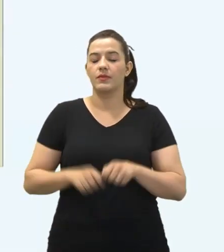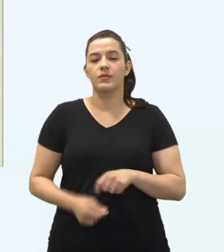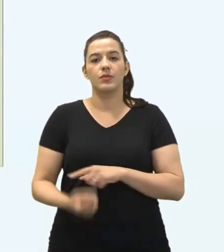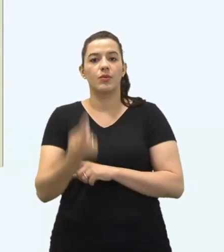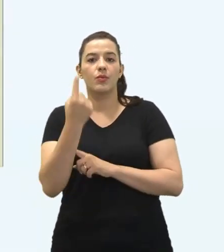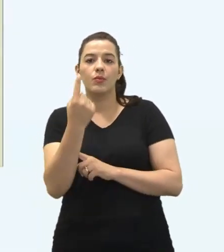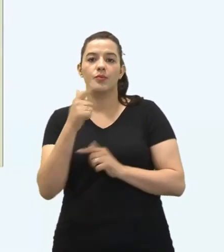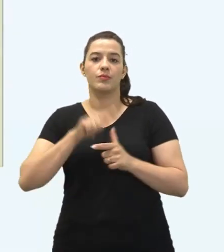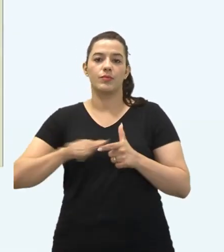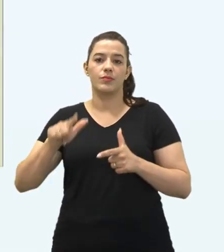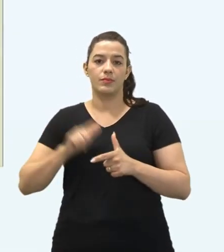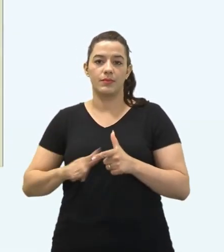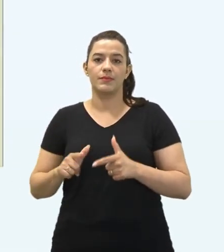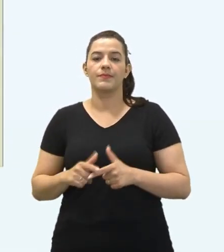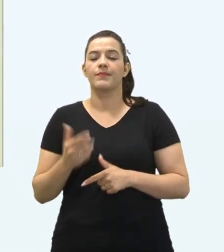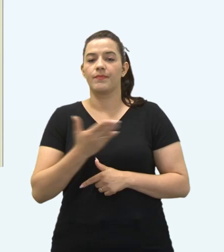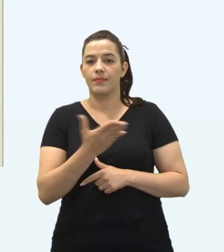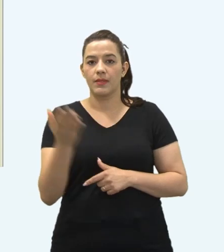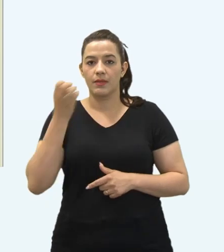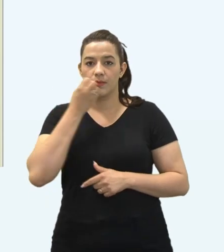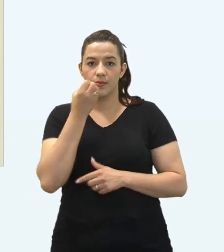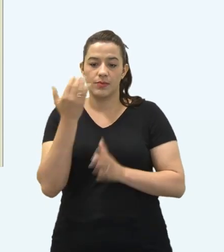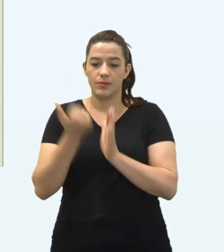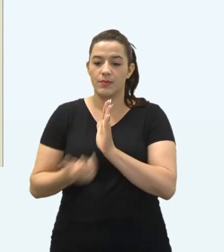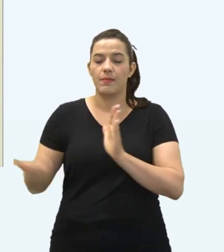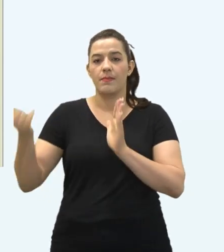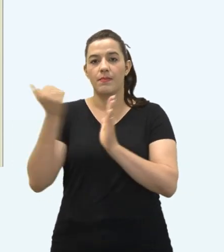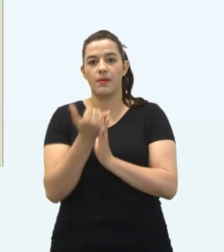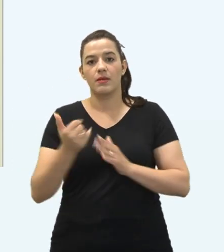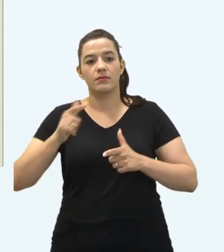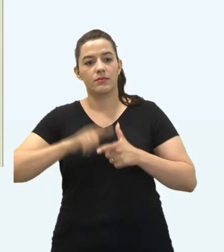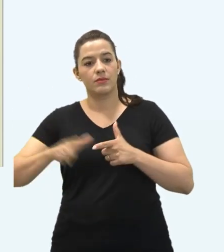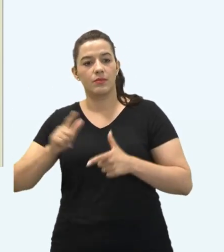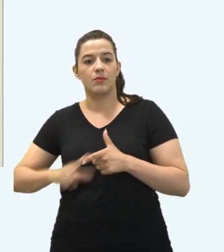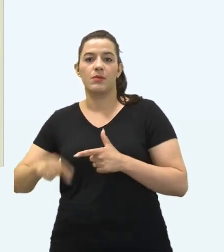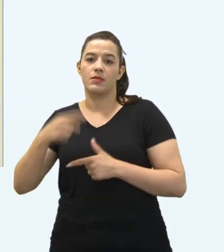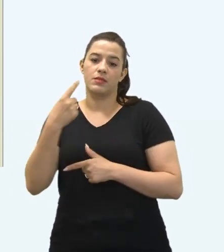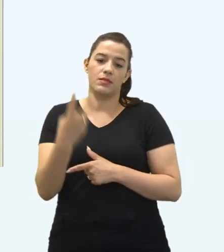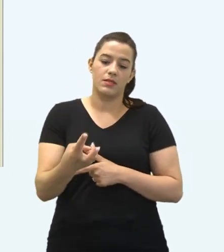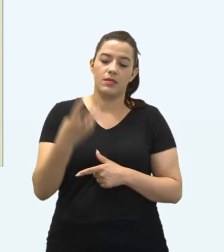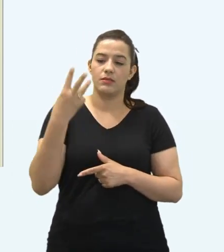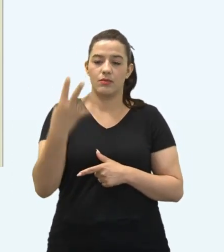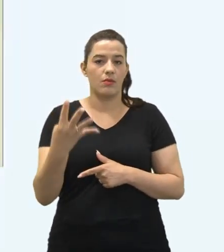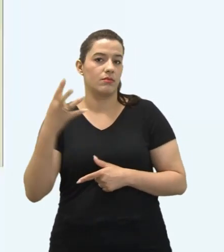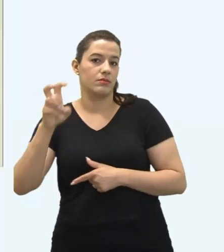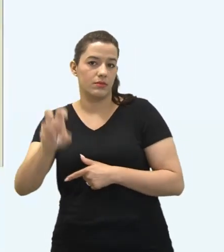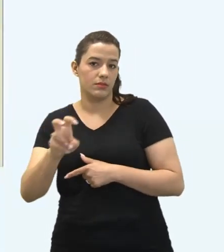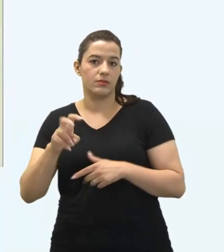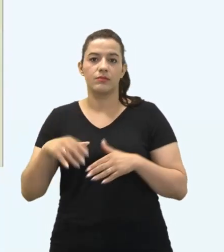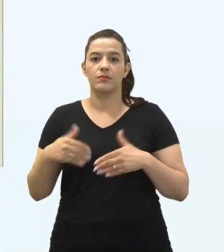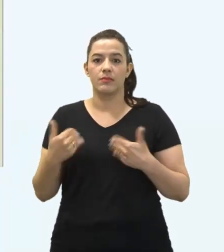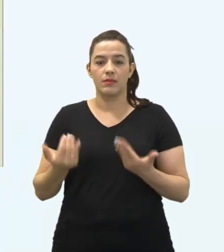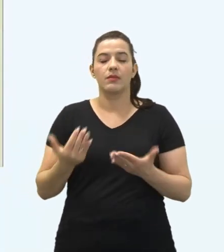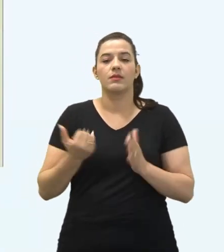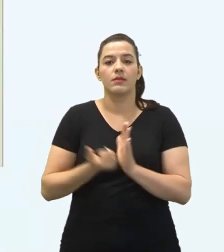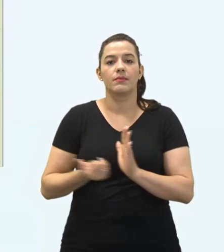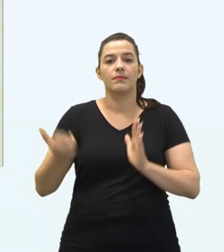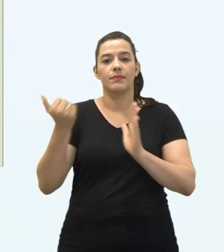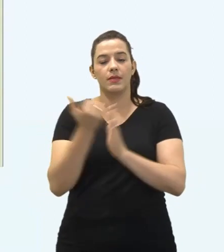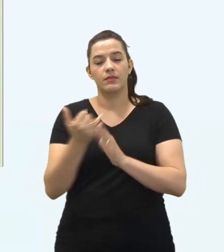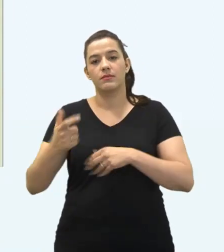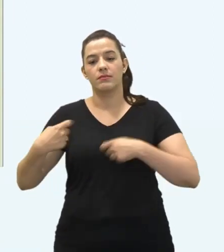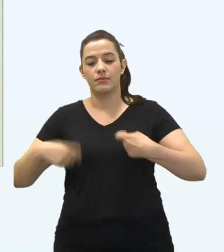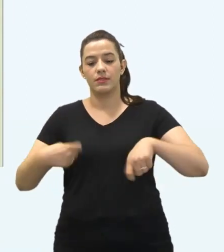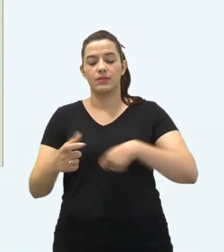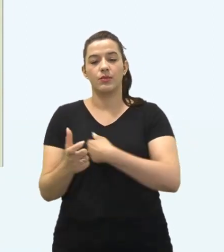seria interessante que você trabalhasse mais problema mas três quatro sem problemas em isso vai tempo e